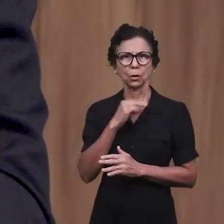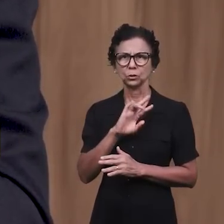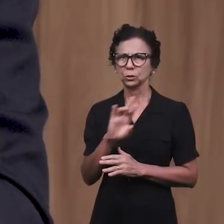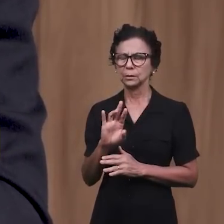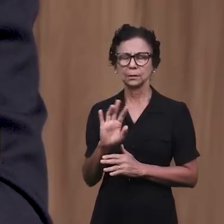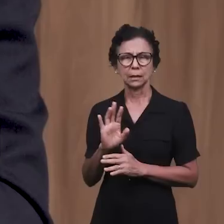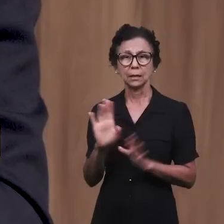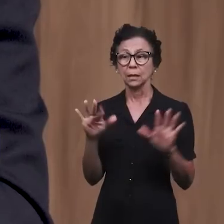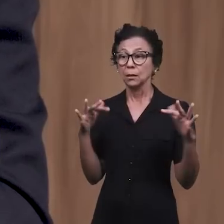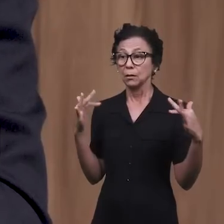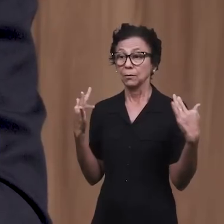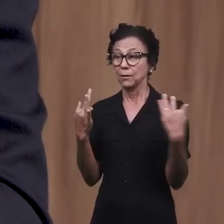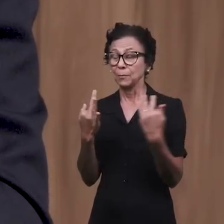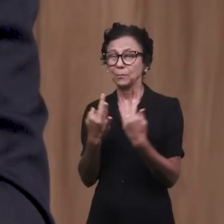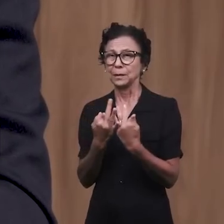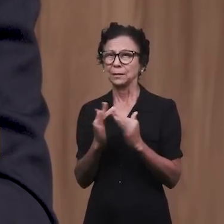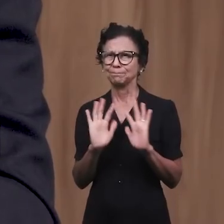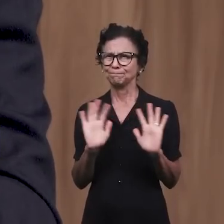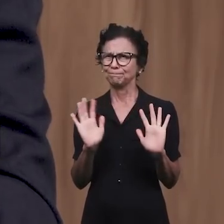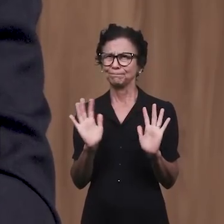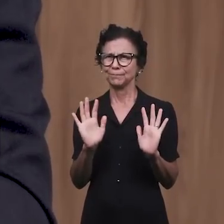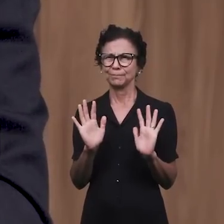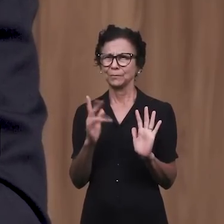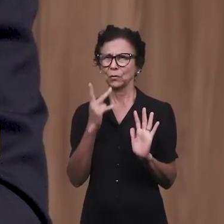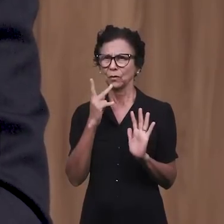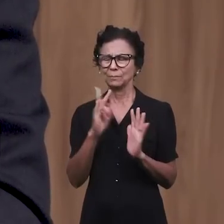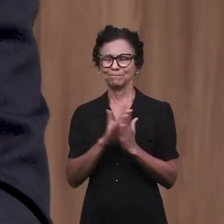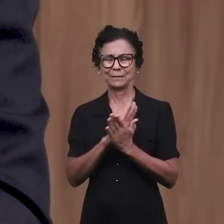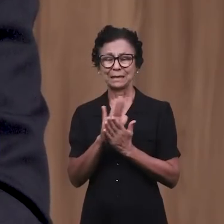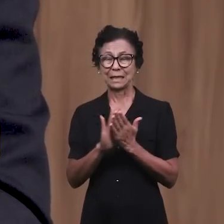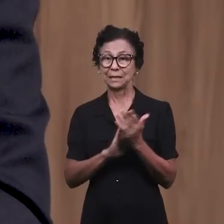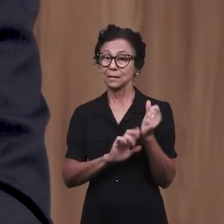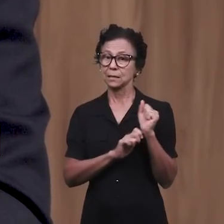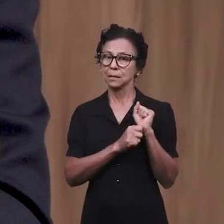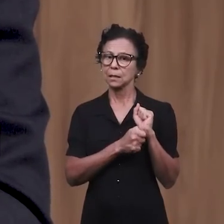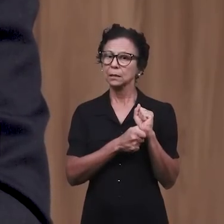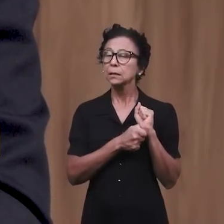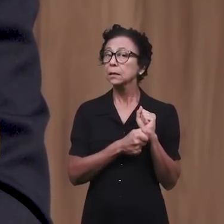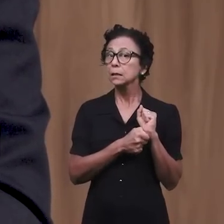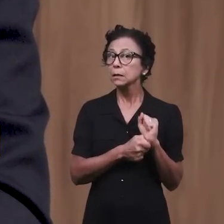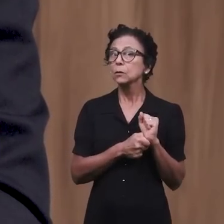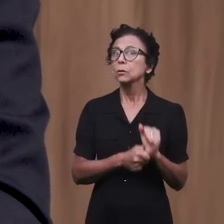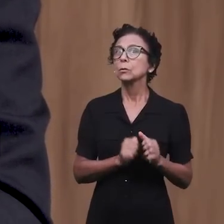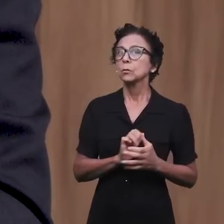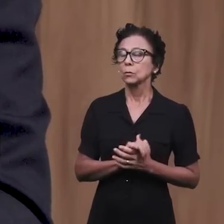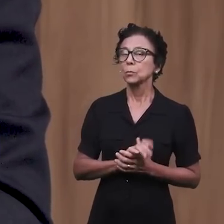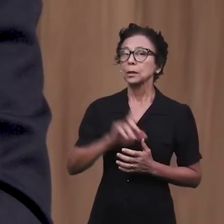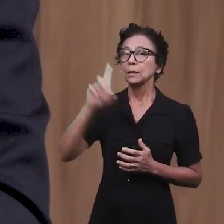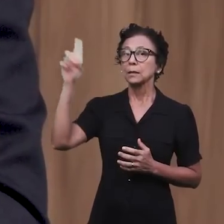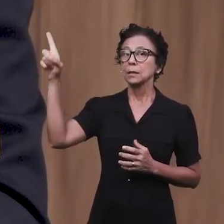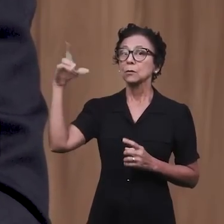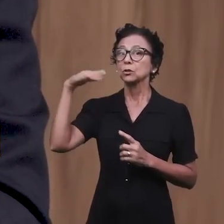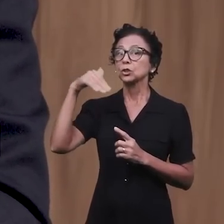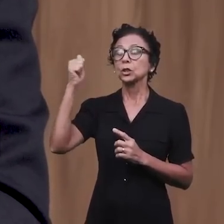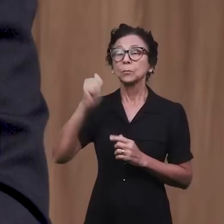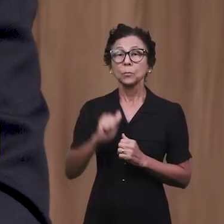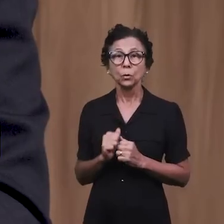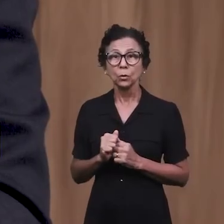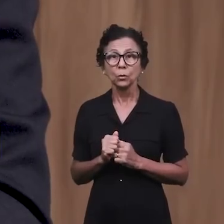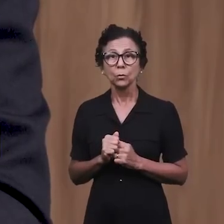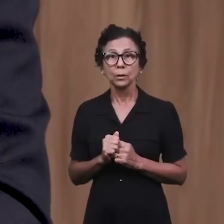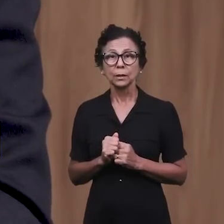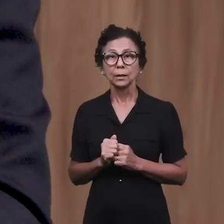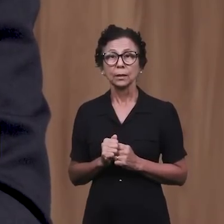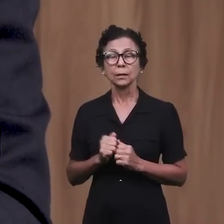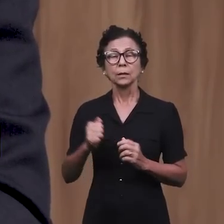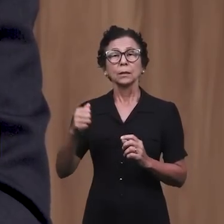família principalmente, porque... Por que não a família? Porque quem foi ungido, quem recebeu a unção foi o pastor, não foi a família.